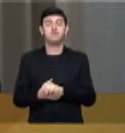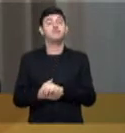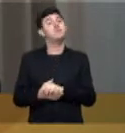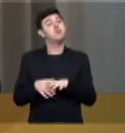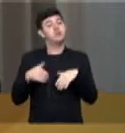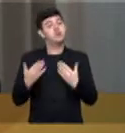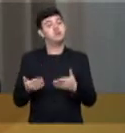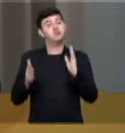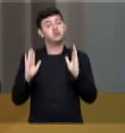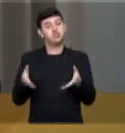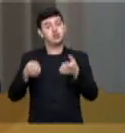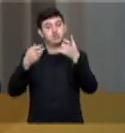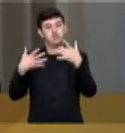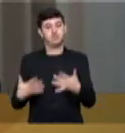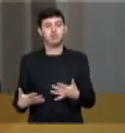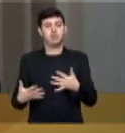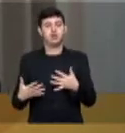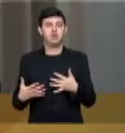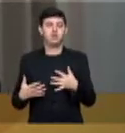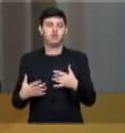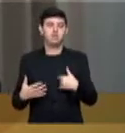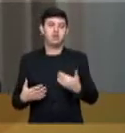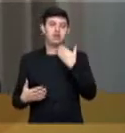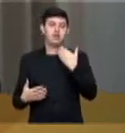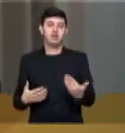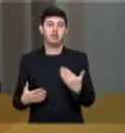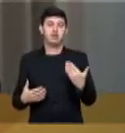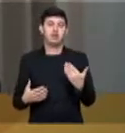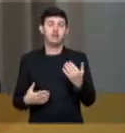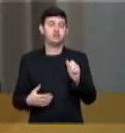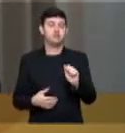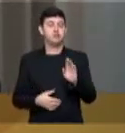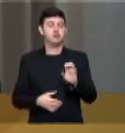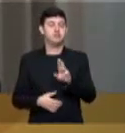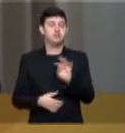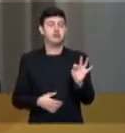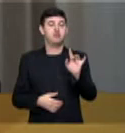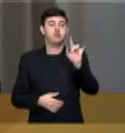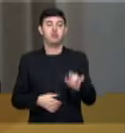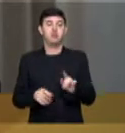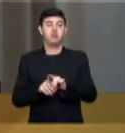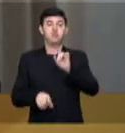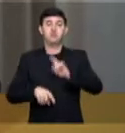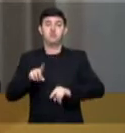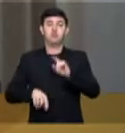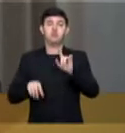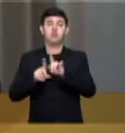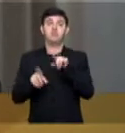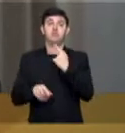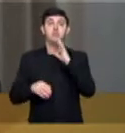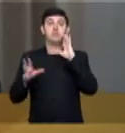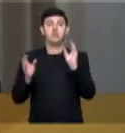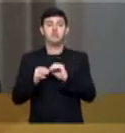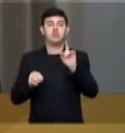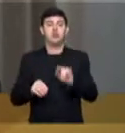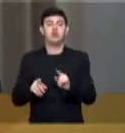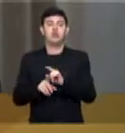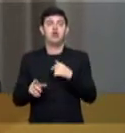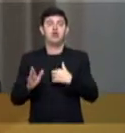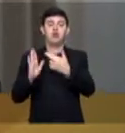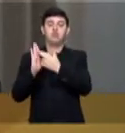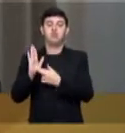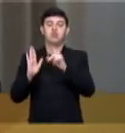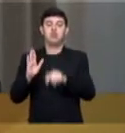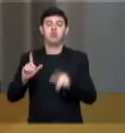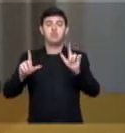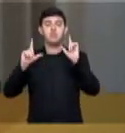bem colocado pelo requerente Abert, não importa o local ou o produto, a matéria de fundo é sempre a regulamentação da propaganda